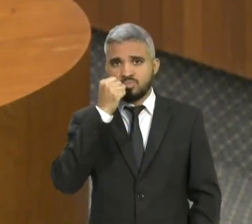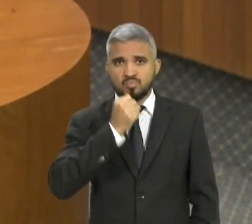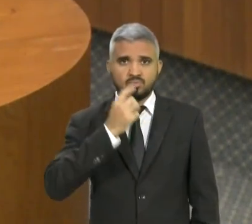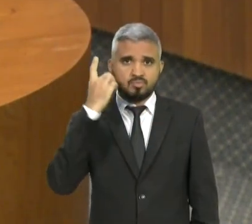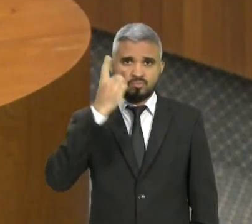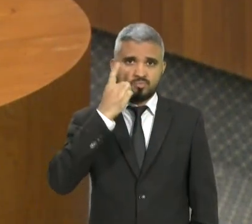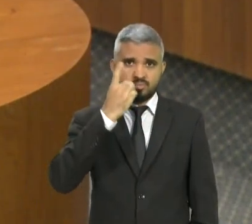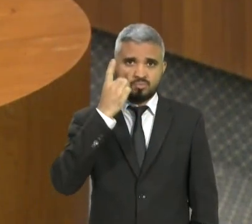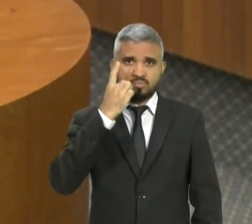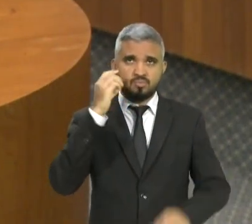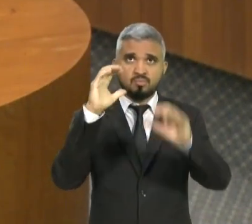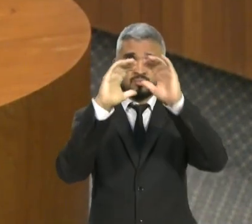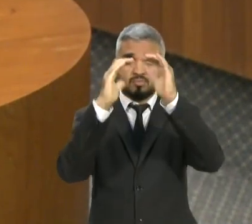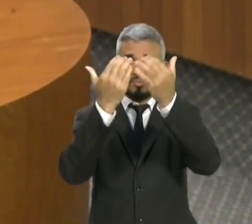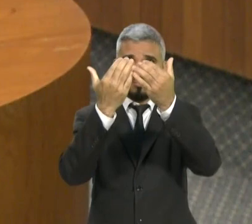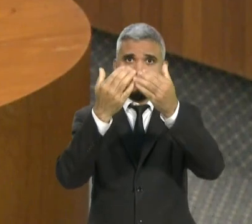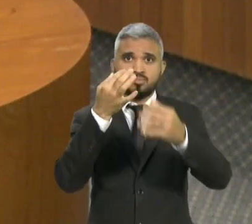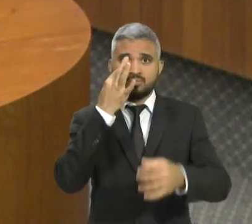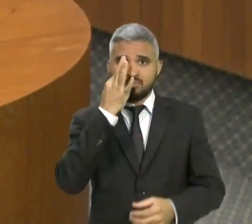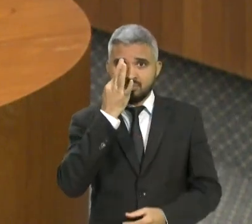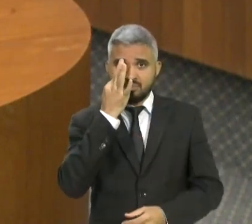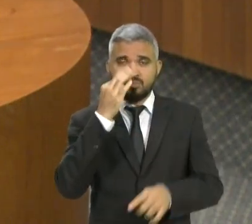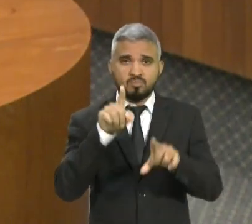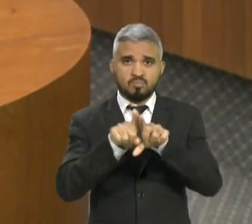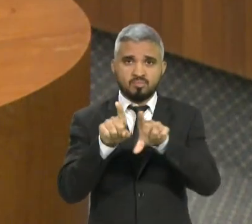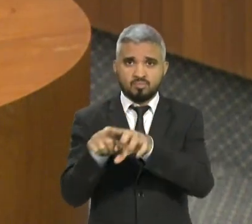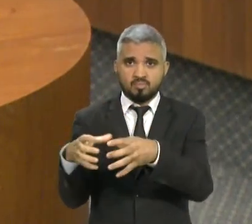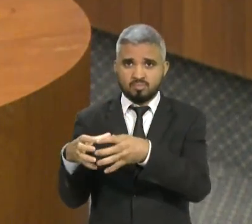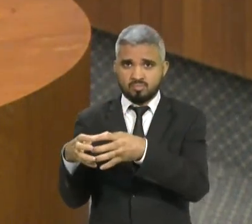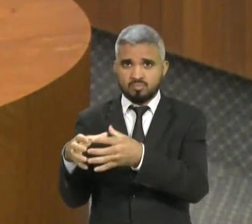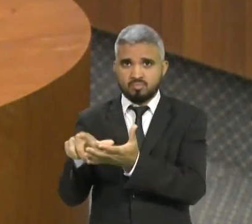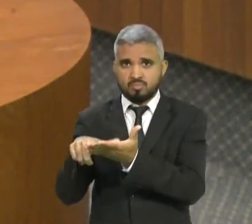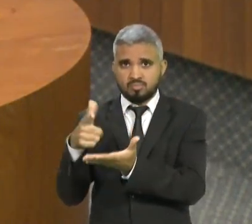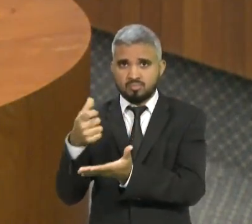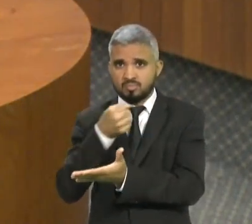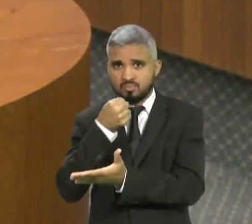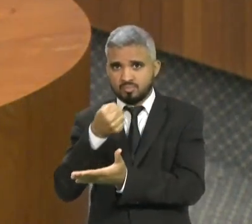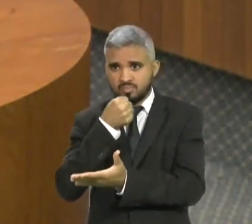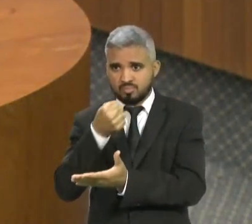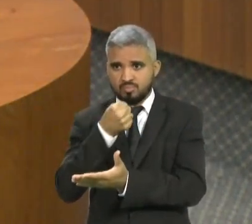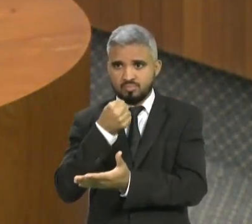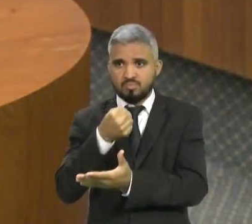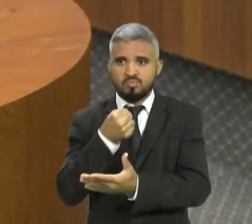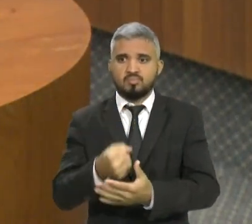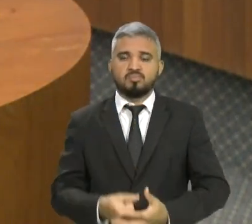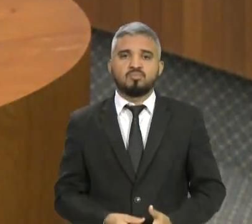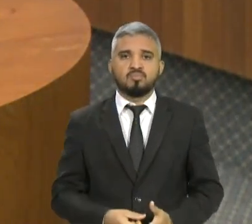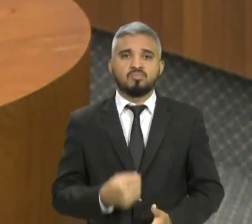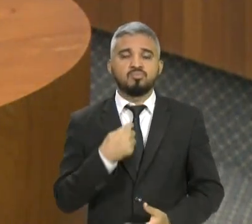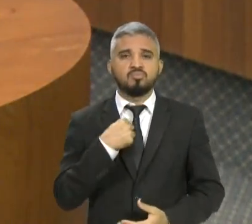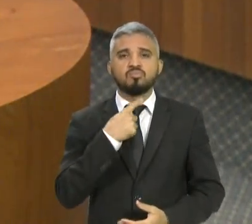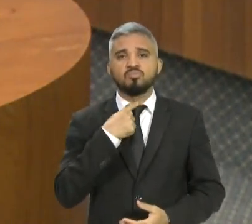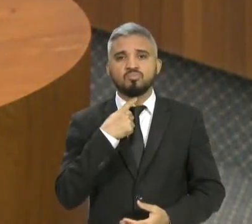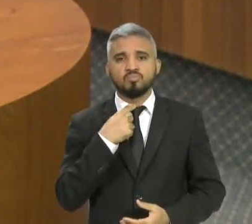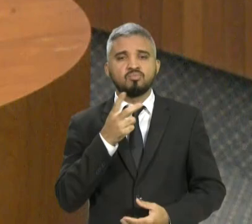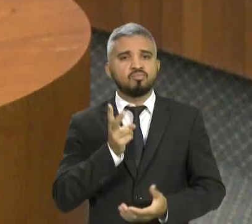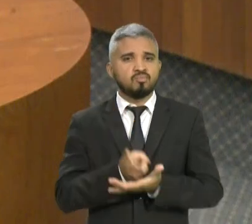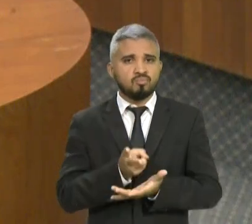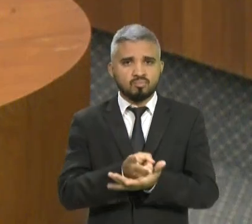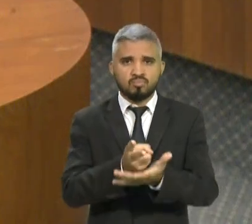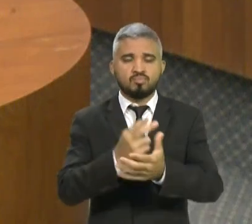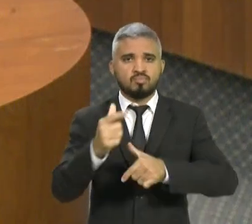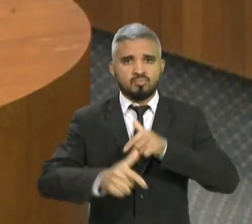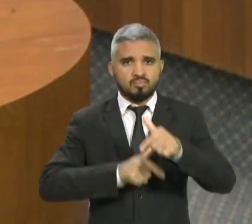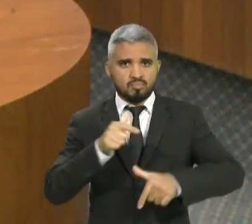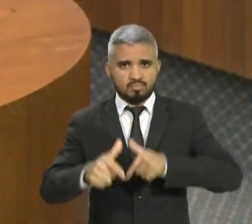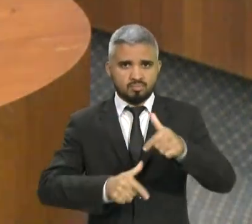a essa Assembleia Legislativa com o mesmo intuito da legislatura passada, em continuar trabalhando pelo povo. Algumas pessoas não